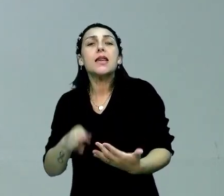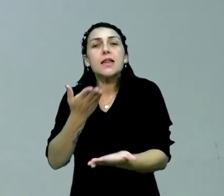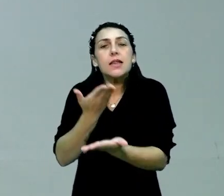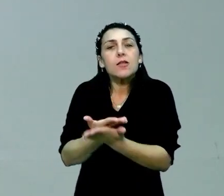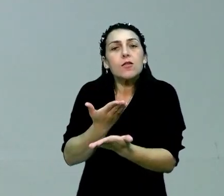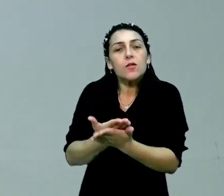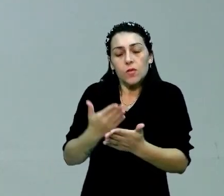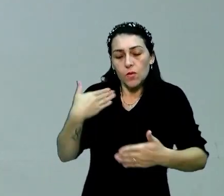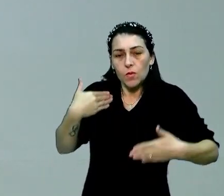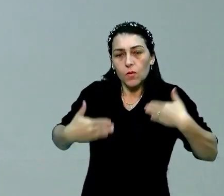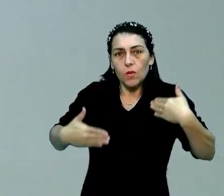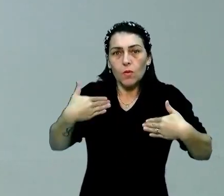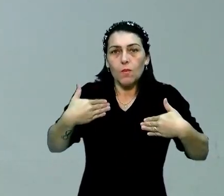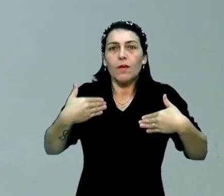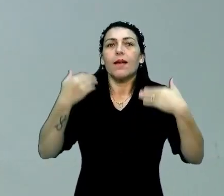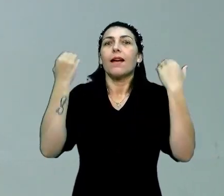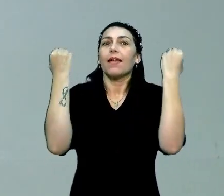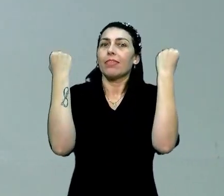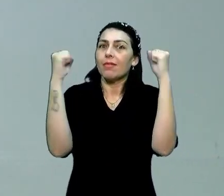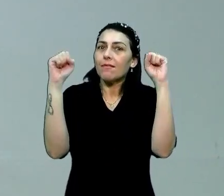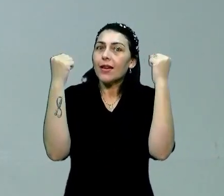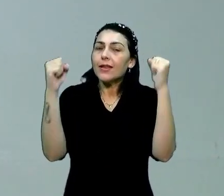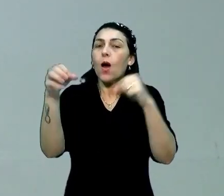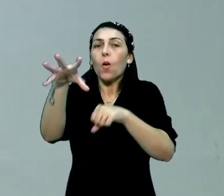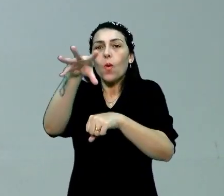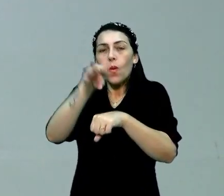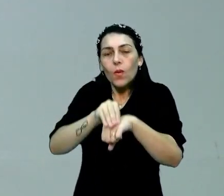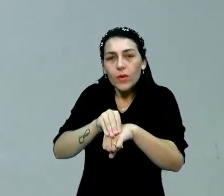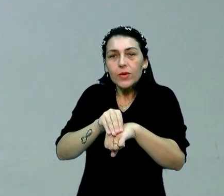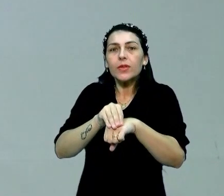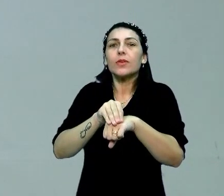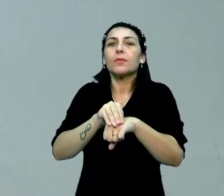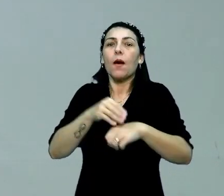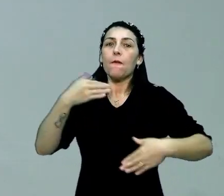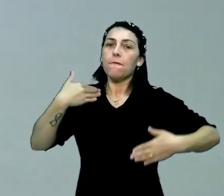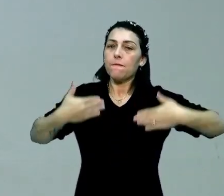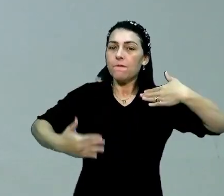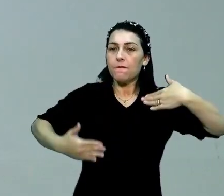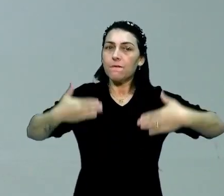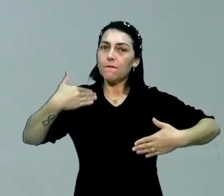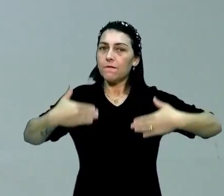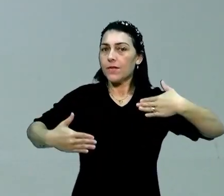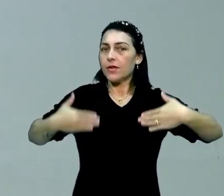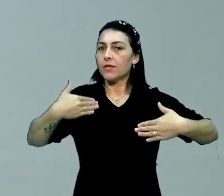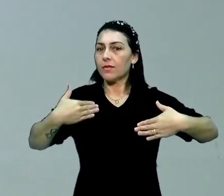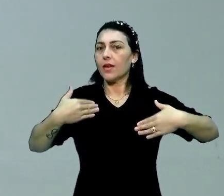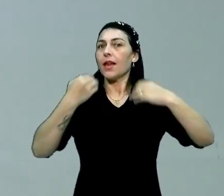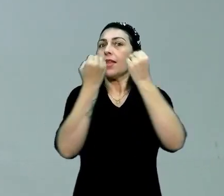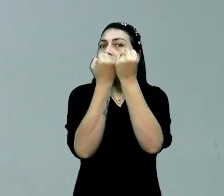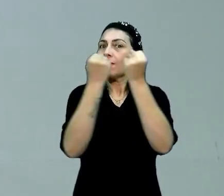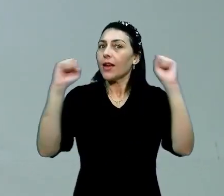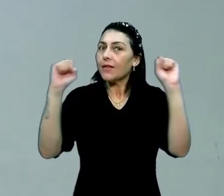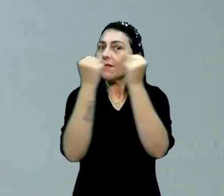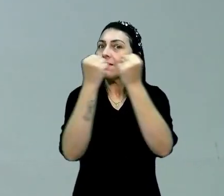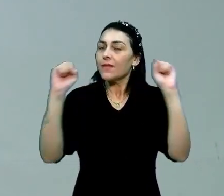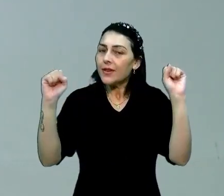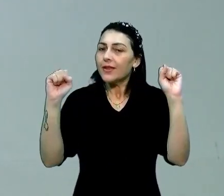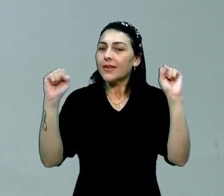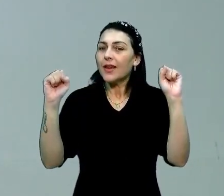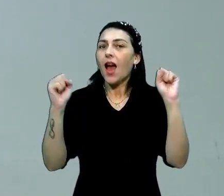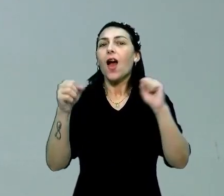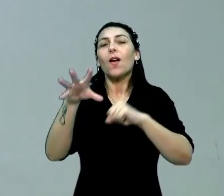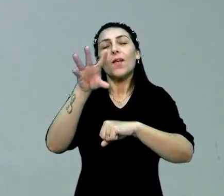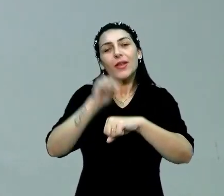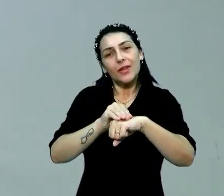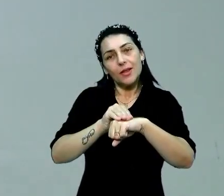estuda o corpo? Educação, conhecimento, físico, corpo, educação física,